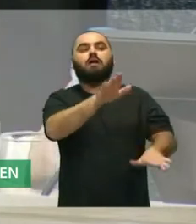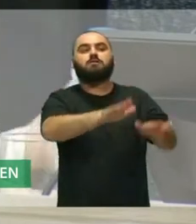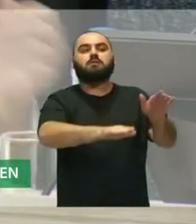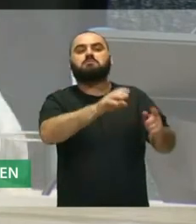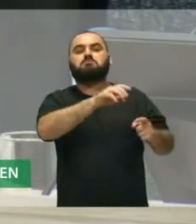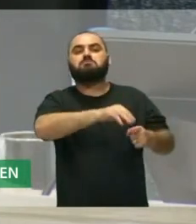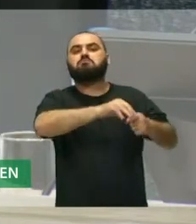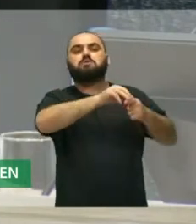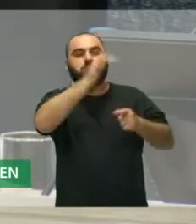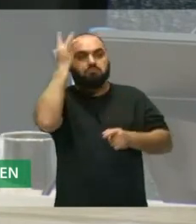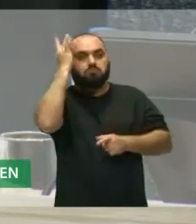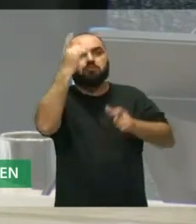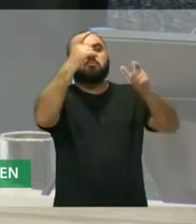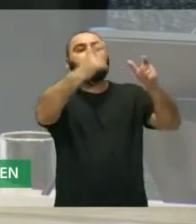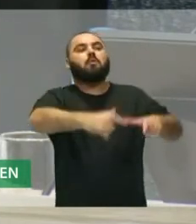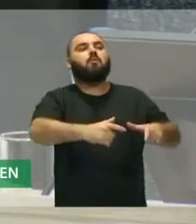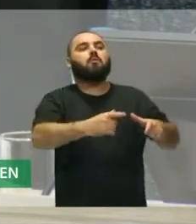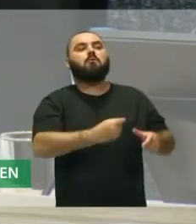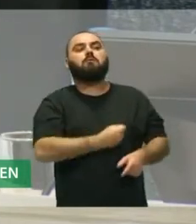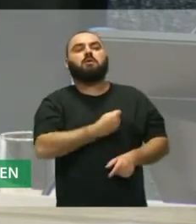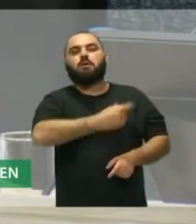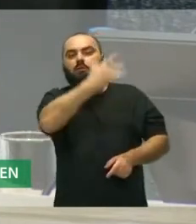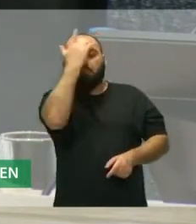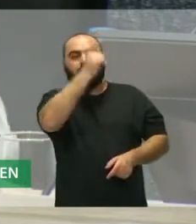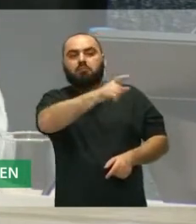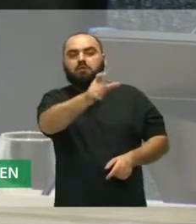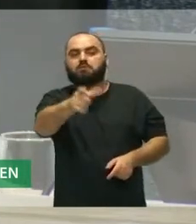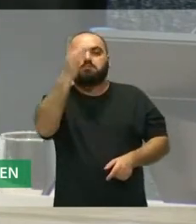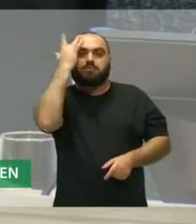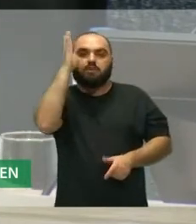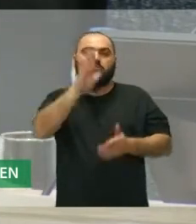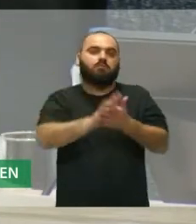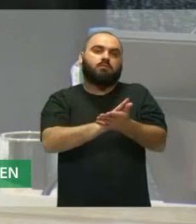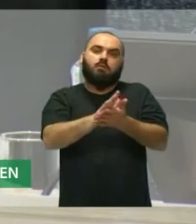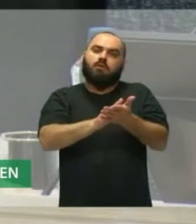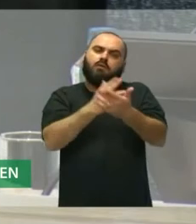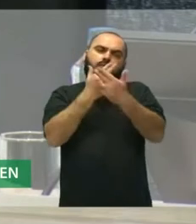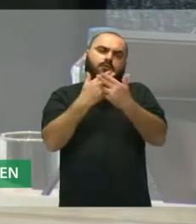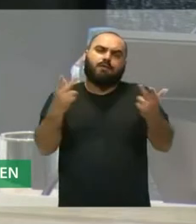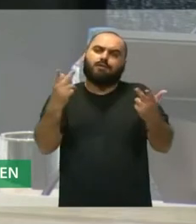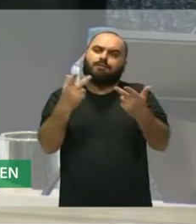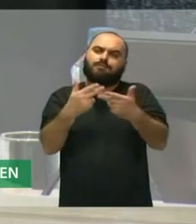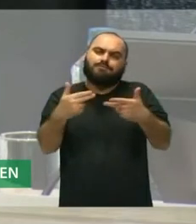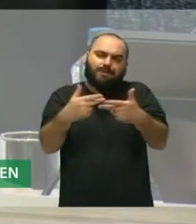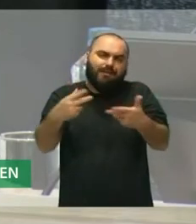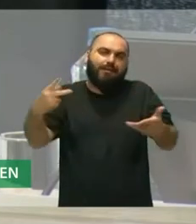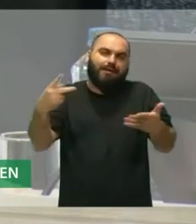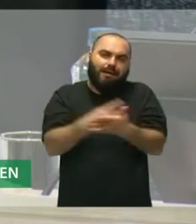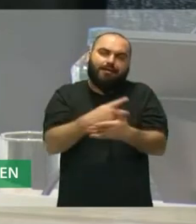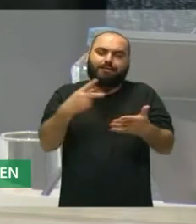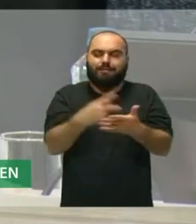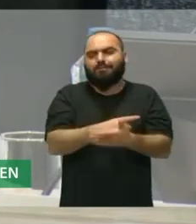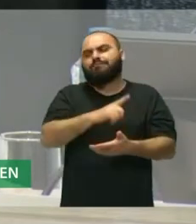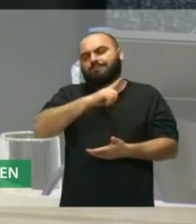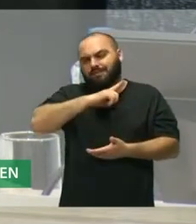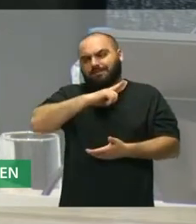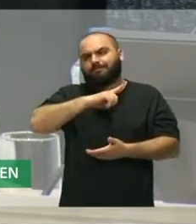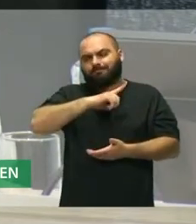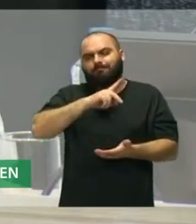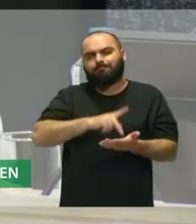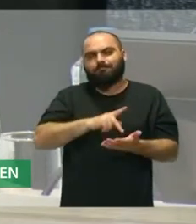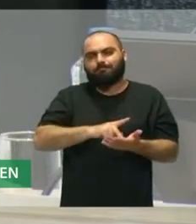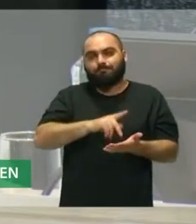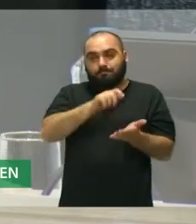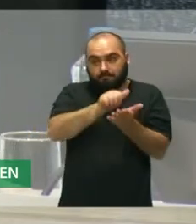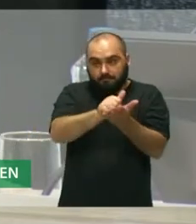localiza o seu paciente, e são várias, são muitas coisas que estão erradas no modo de